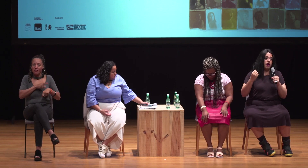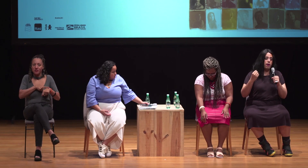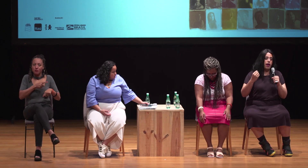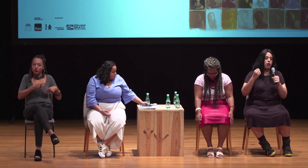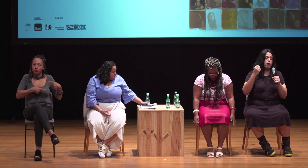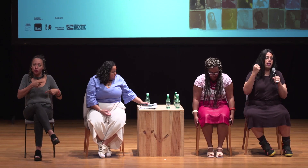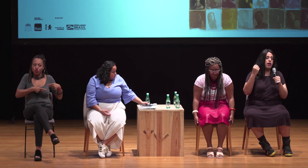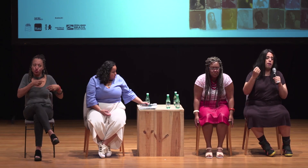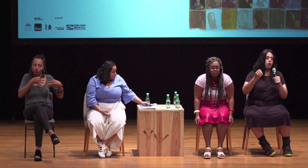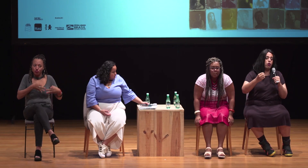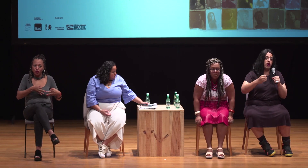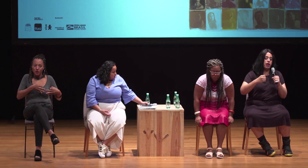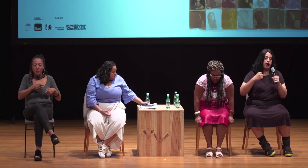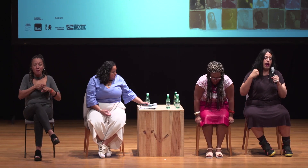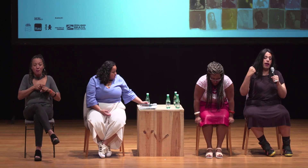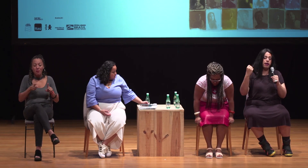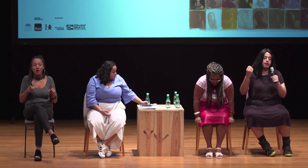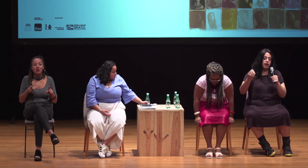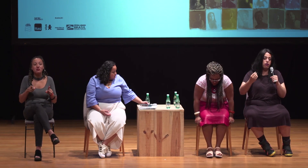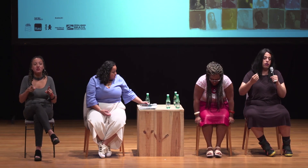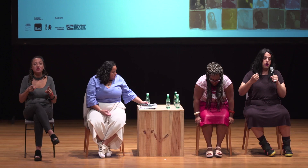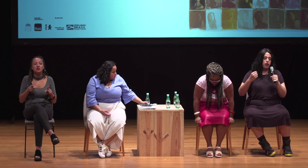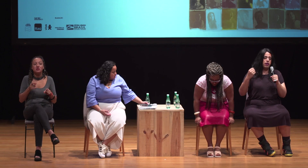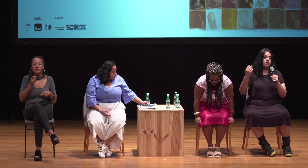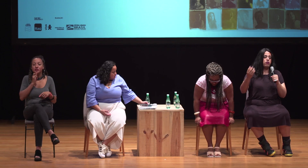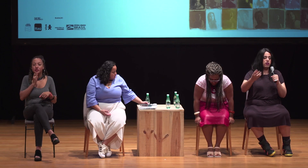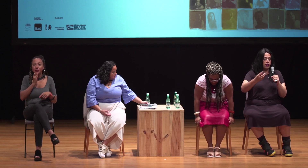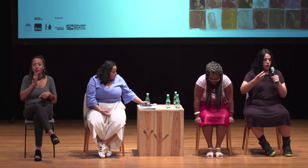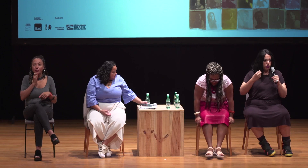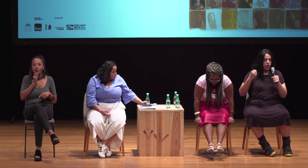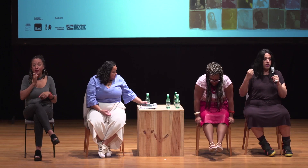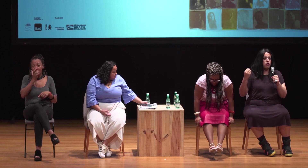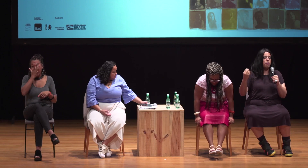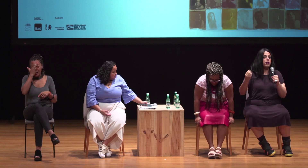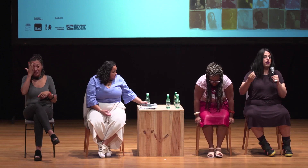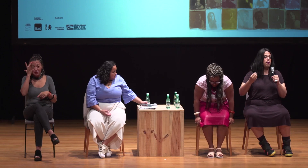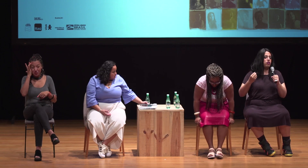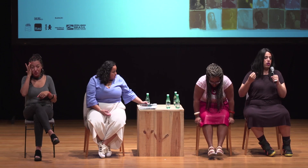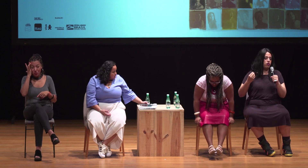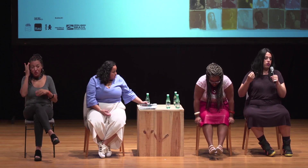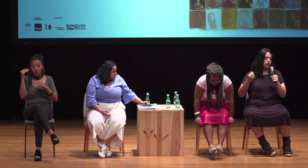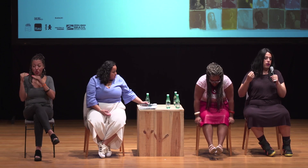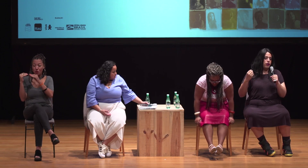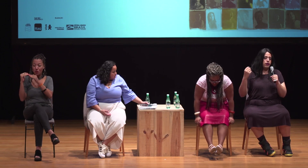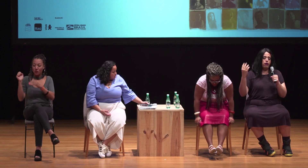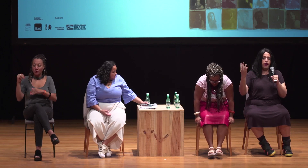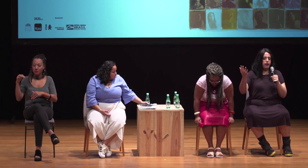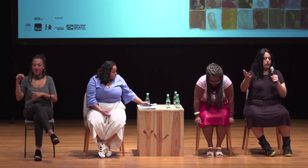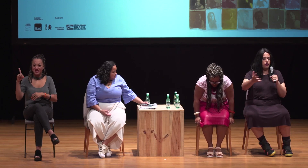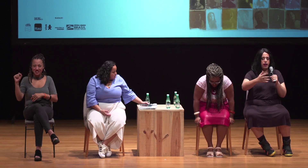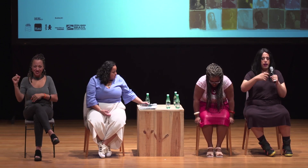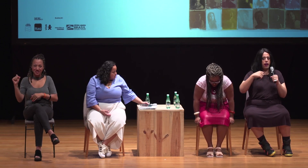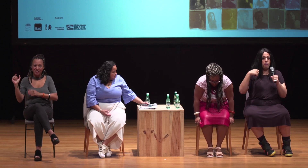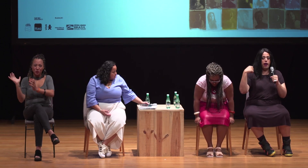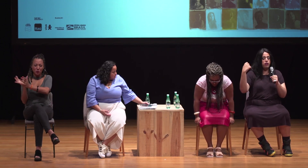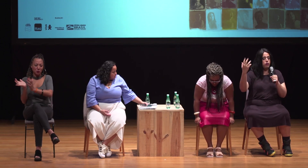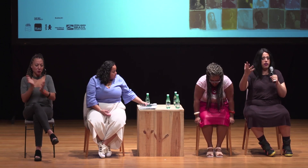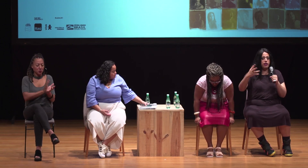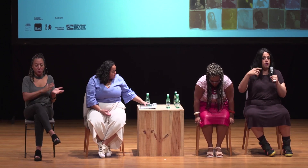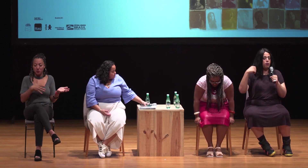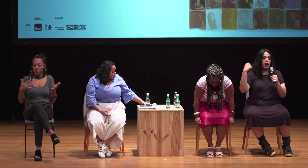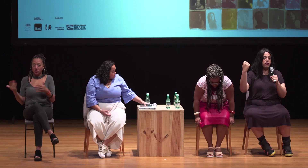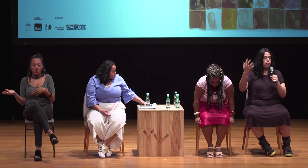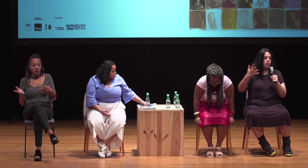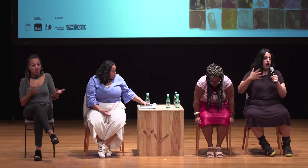o problema é o que a reação das pessoas que estão fechadas com a Amanda também gerou. Então é isso, é mais